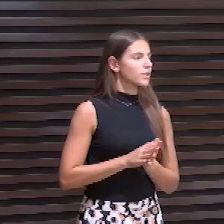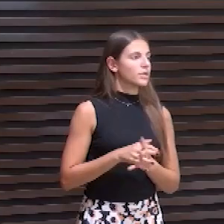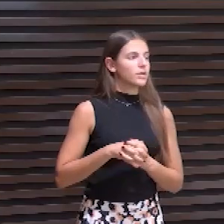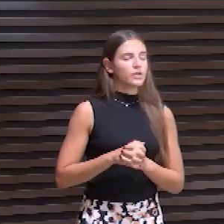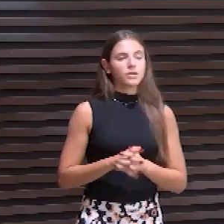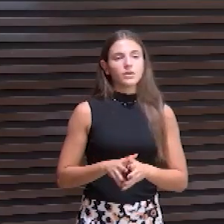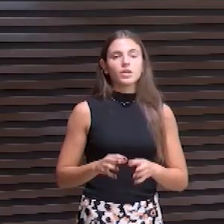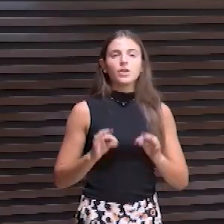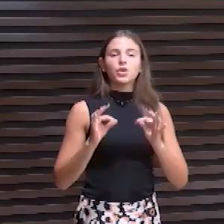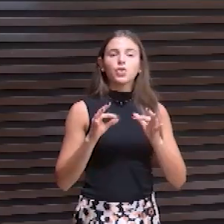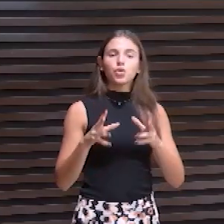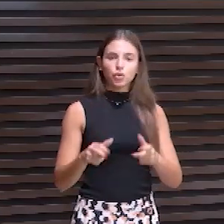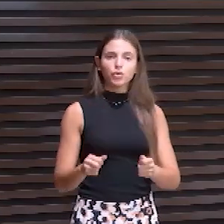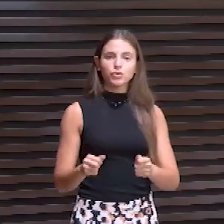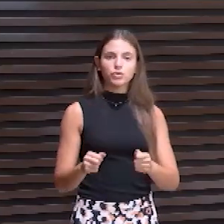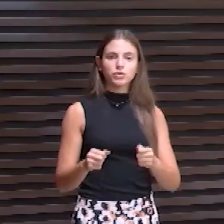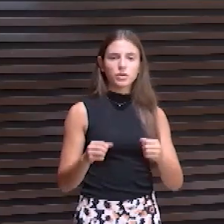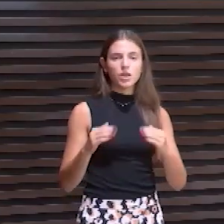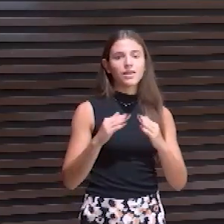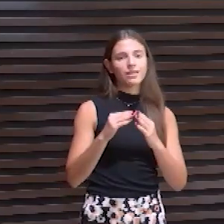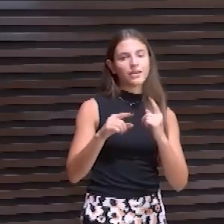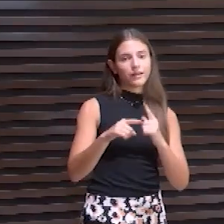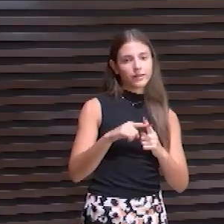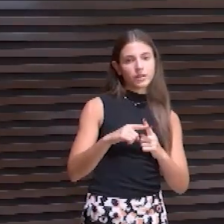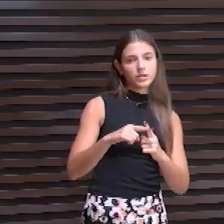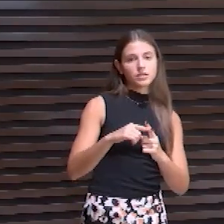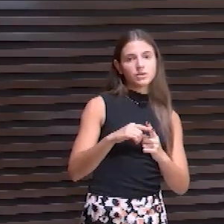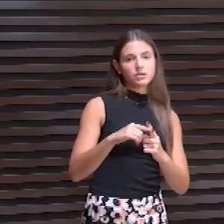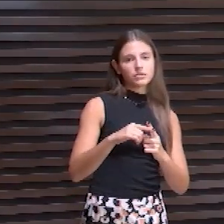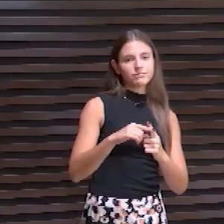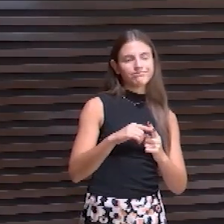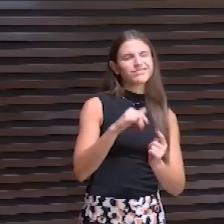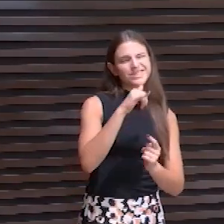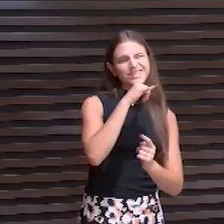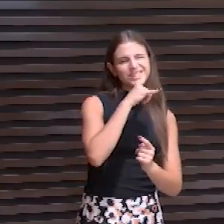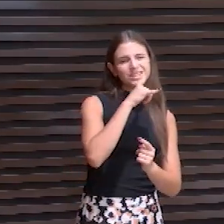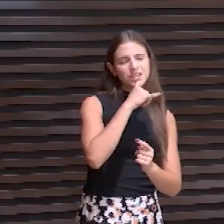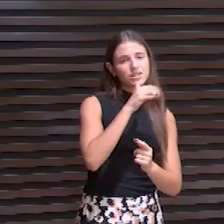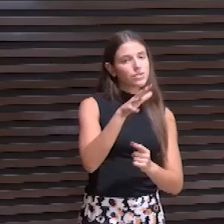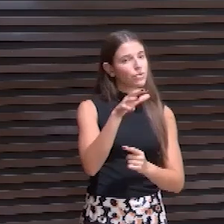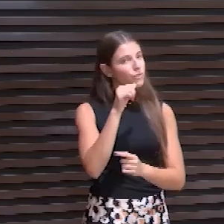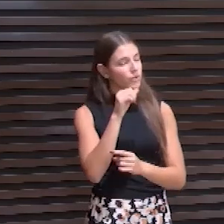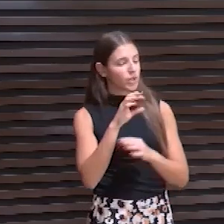Todos na sinagoga, muito triste esse todos, né, meus irmãos? Todos